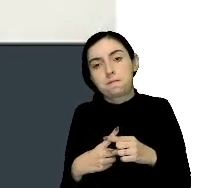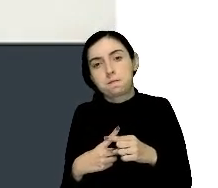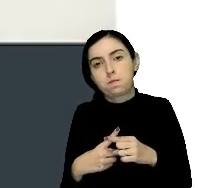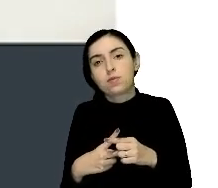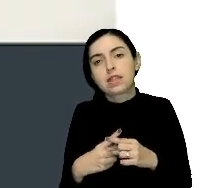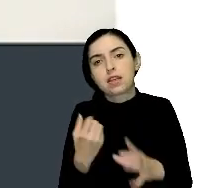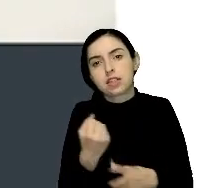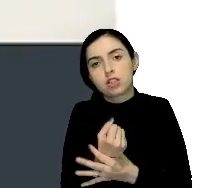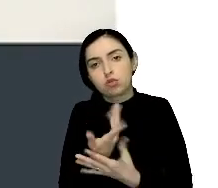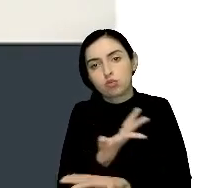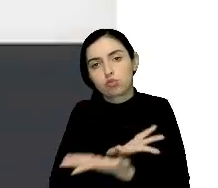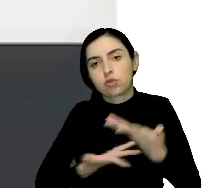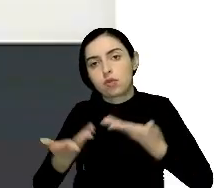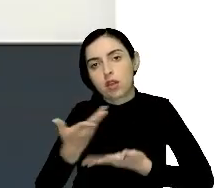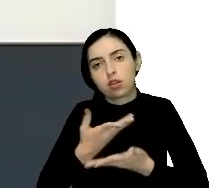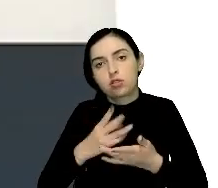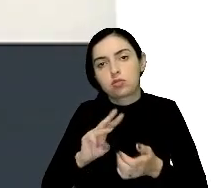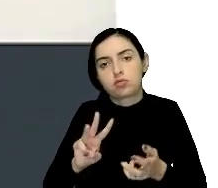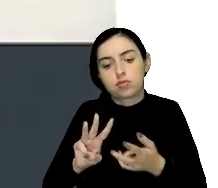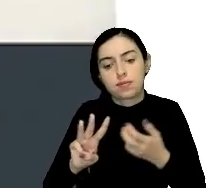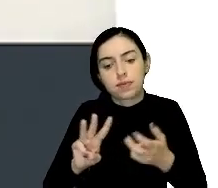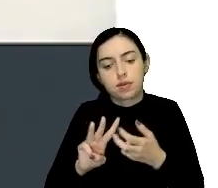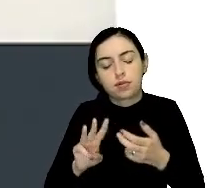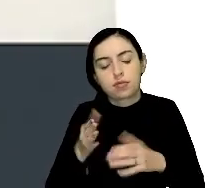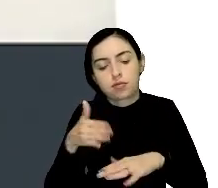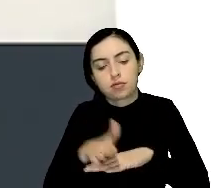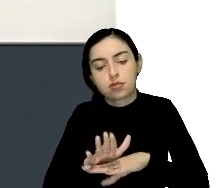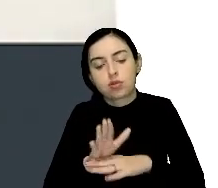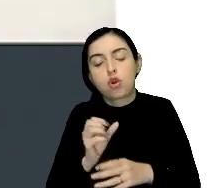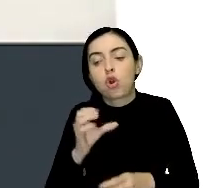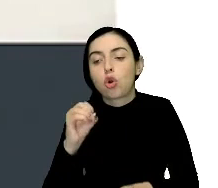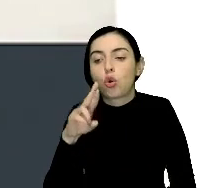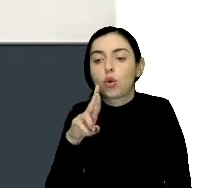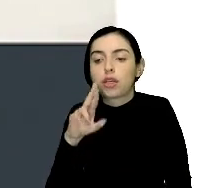a circulação dos povos originários na fronteira.